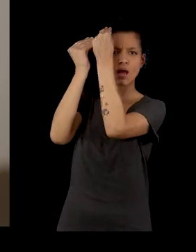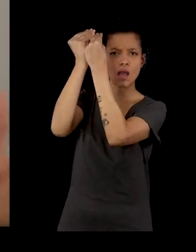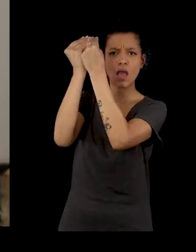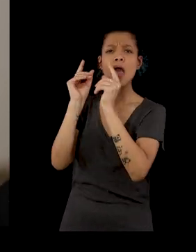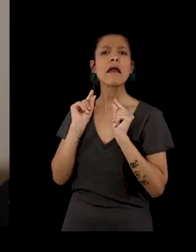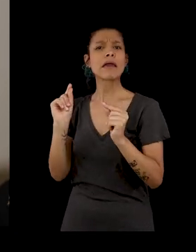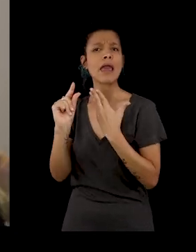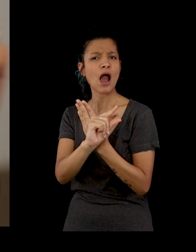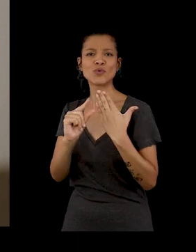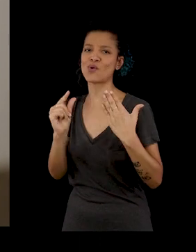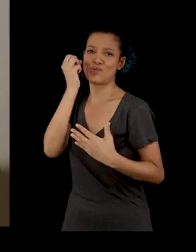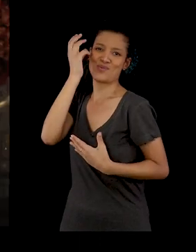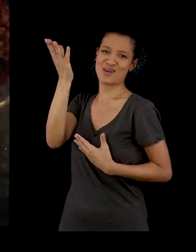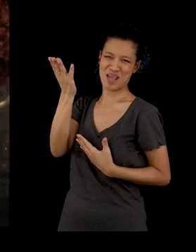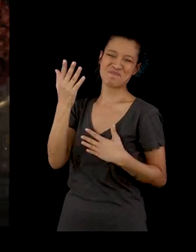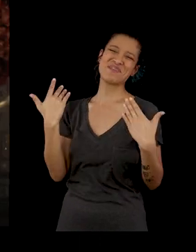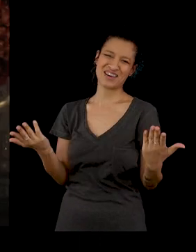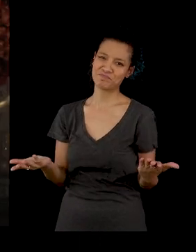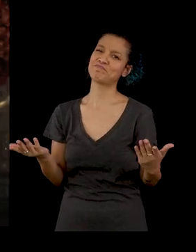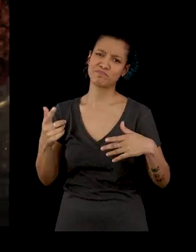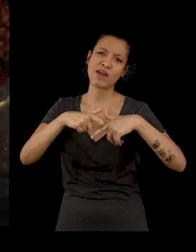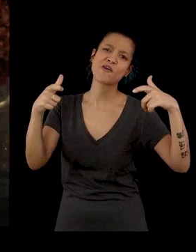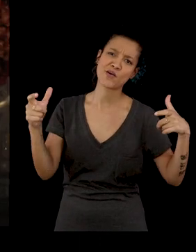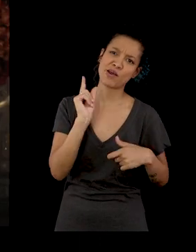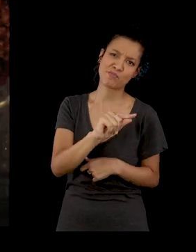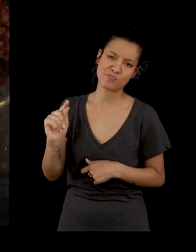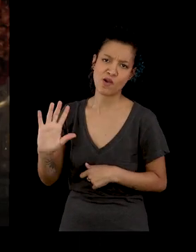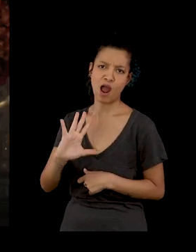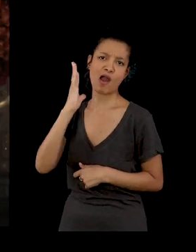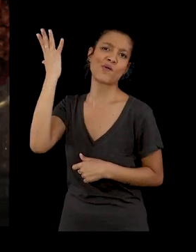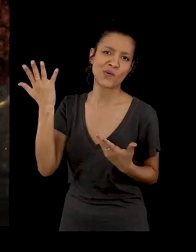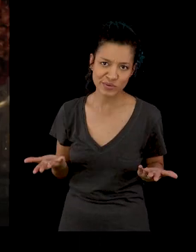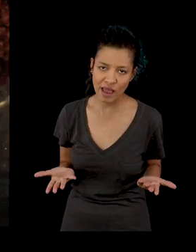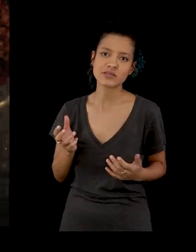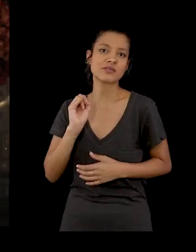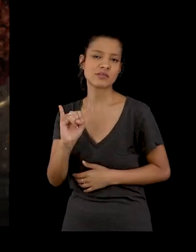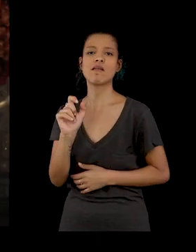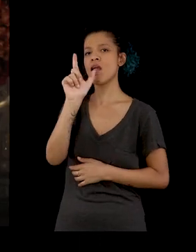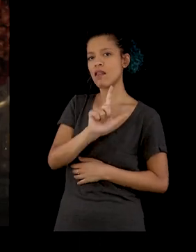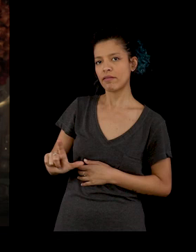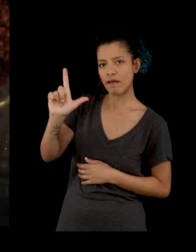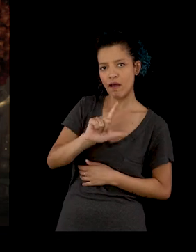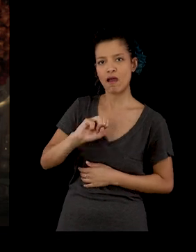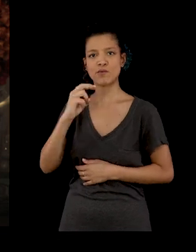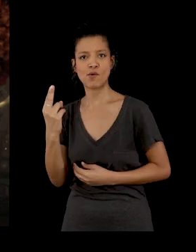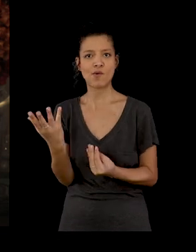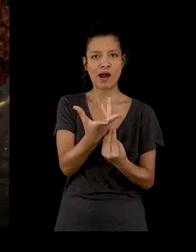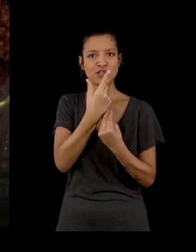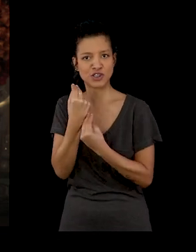lembra de quem é o autor, o que é muito típico. Isso pode ocorrer quando um feito literário, um feito